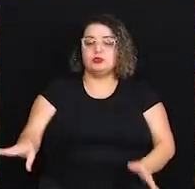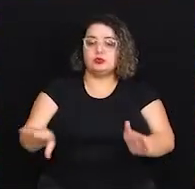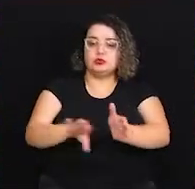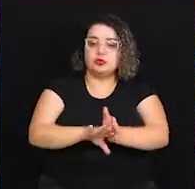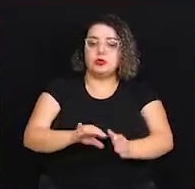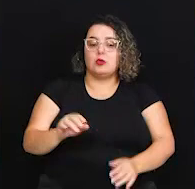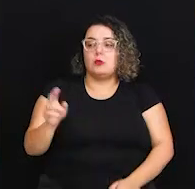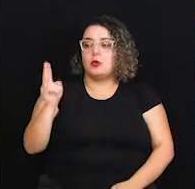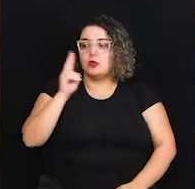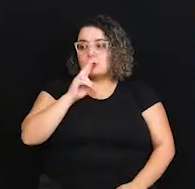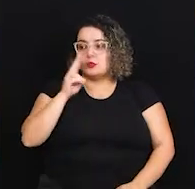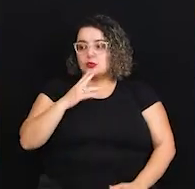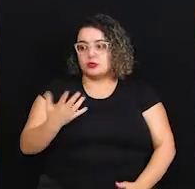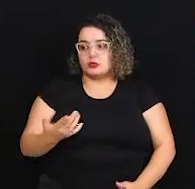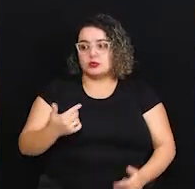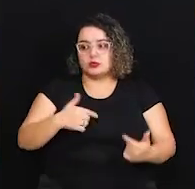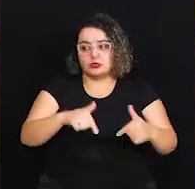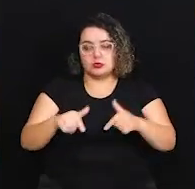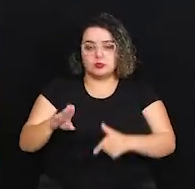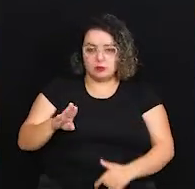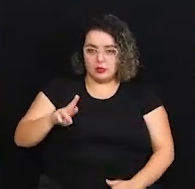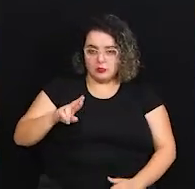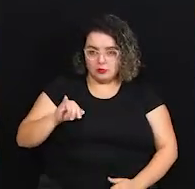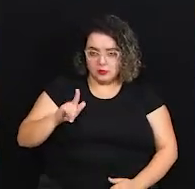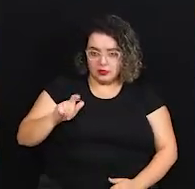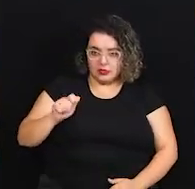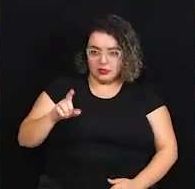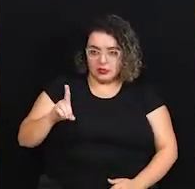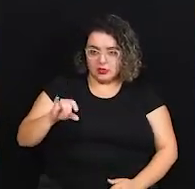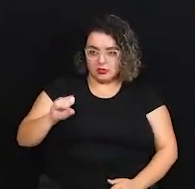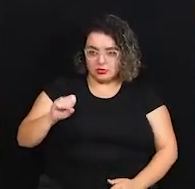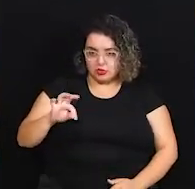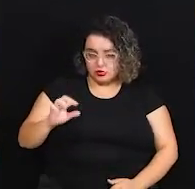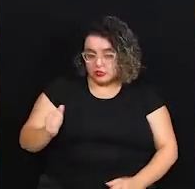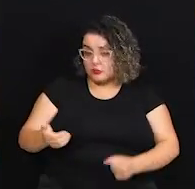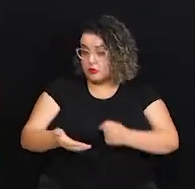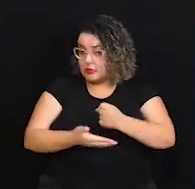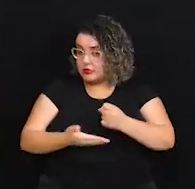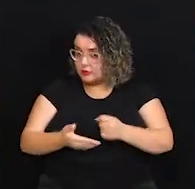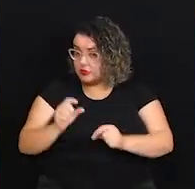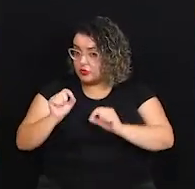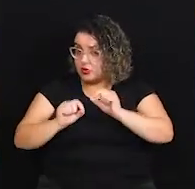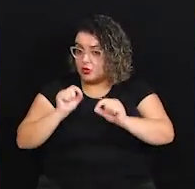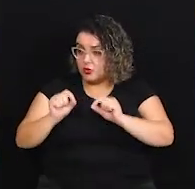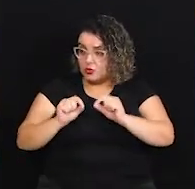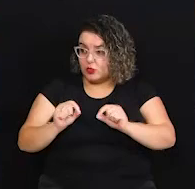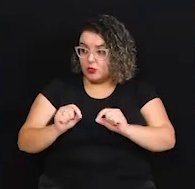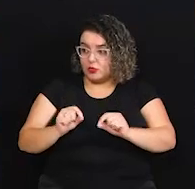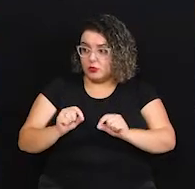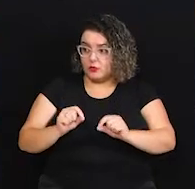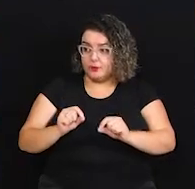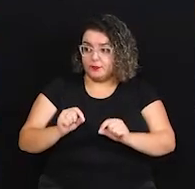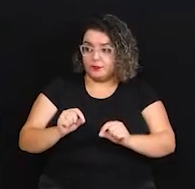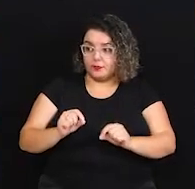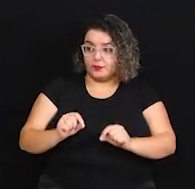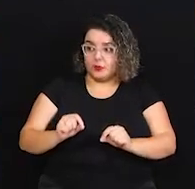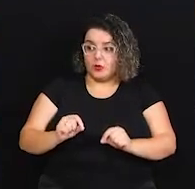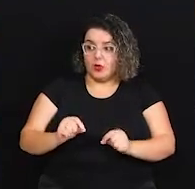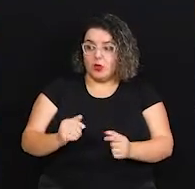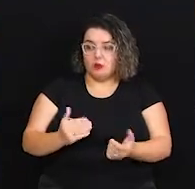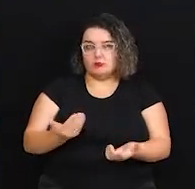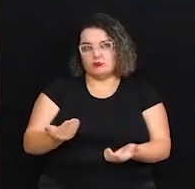de emergência. Então, o trabalho do brigadista, ele é basicamente fazer o combate do fogo quando ele ainda